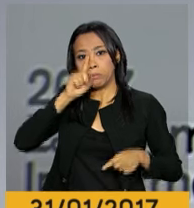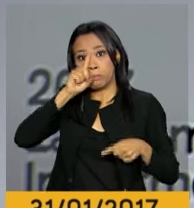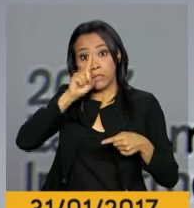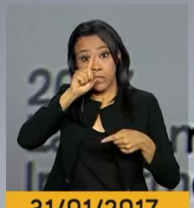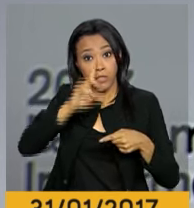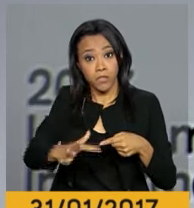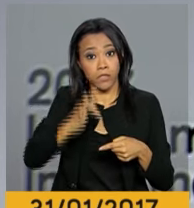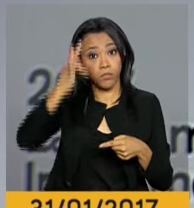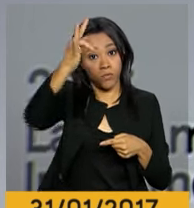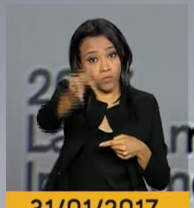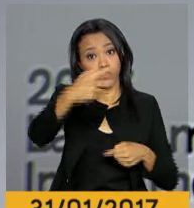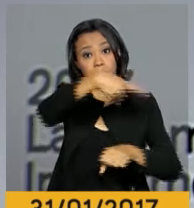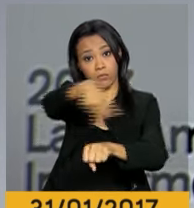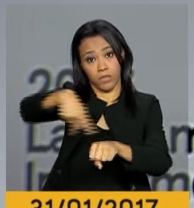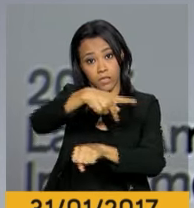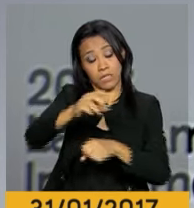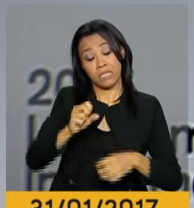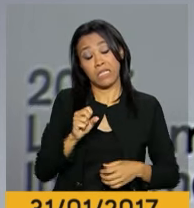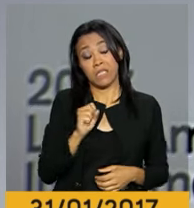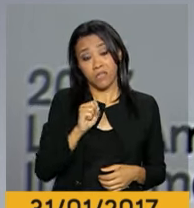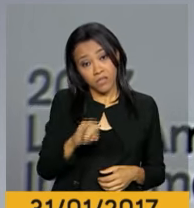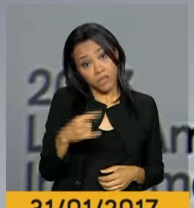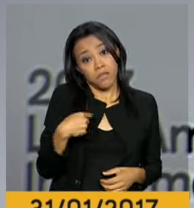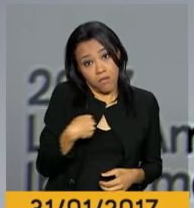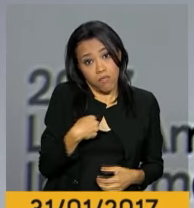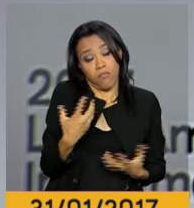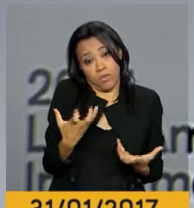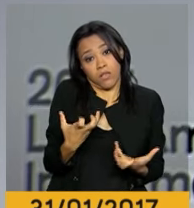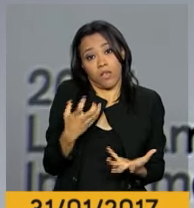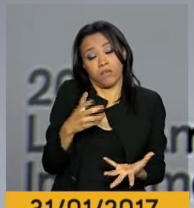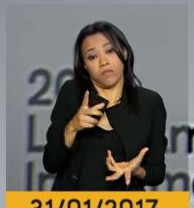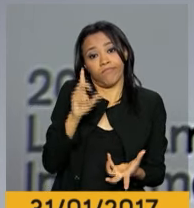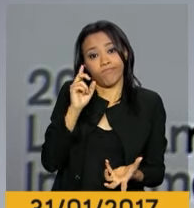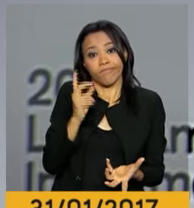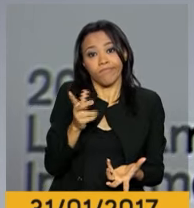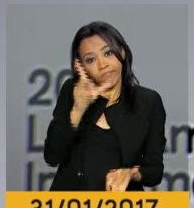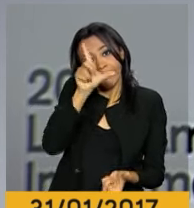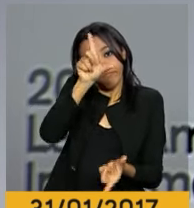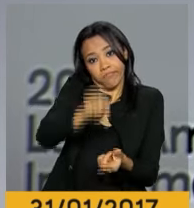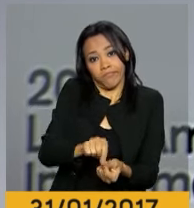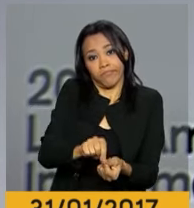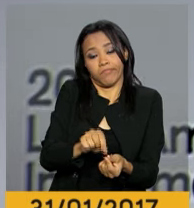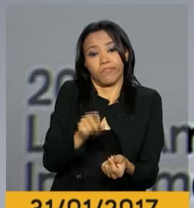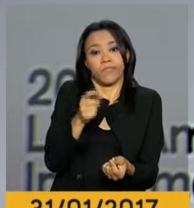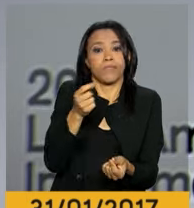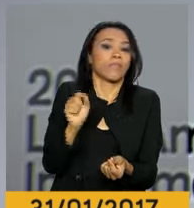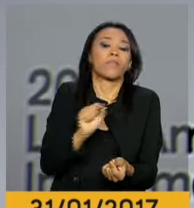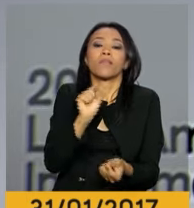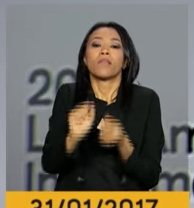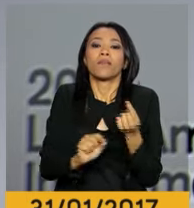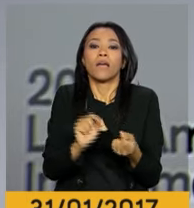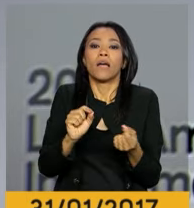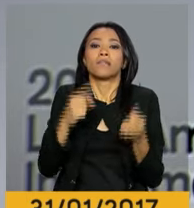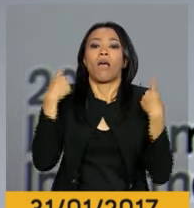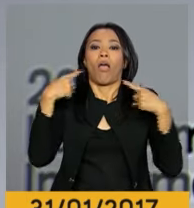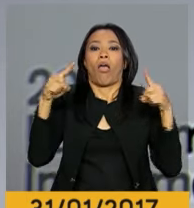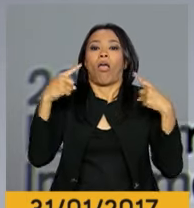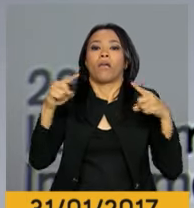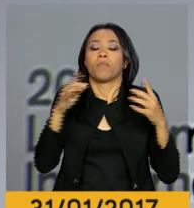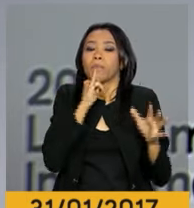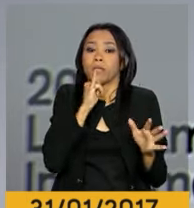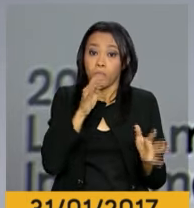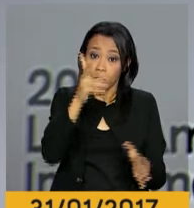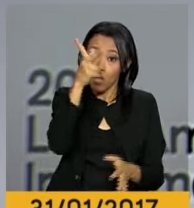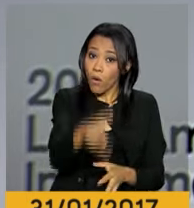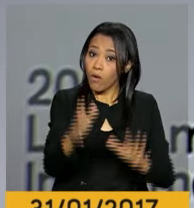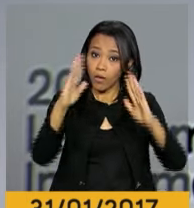futuro do país se eu quisesse esta manifestação eu diria que também na nossa casa nós não